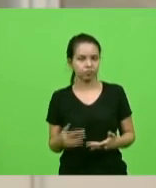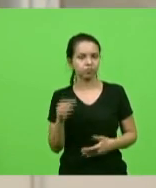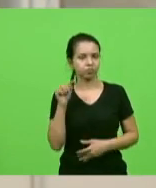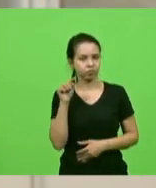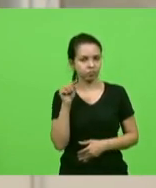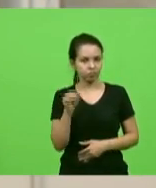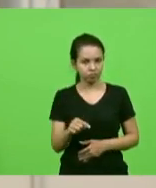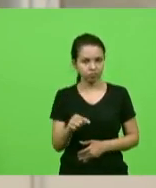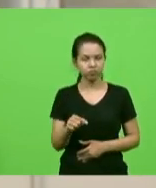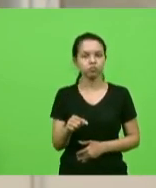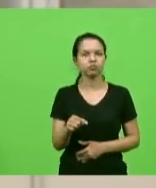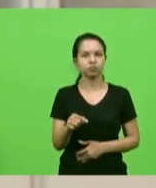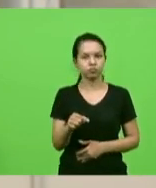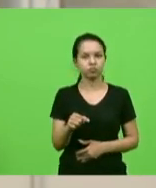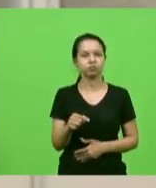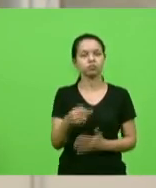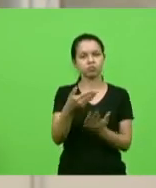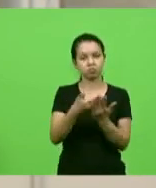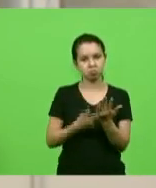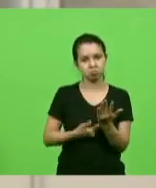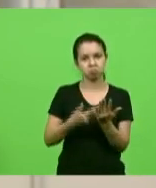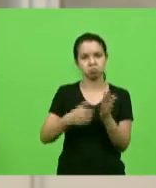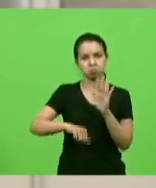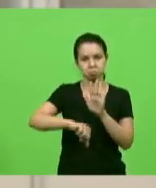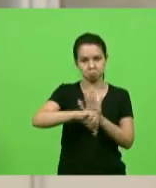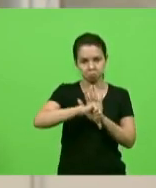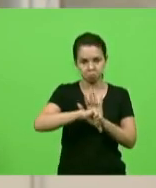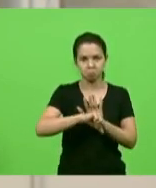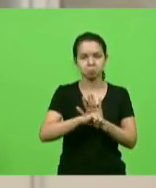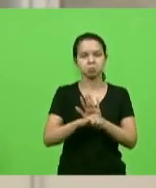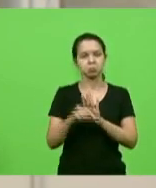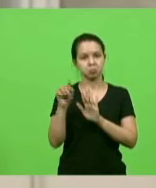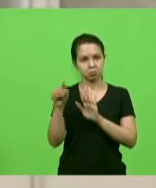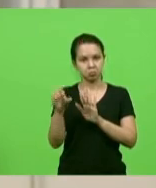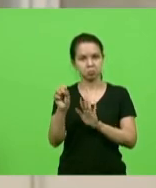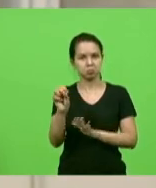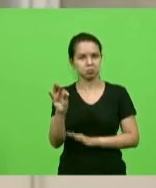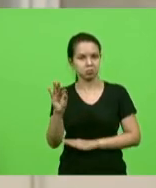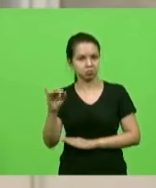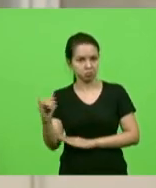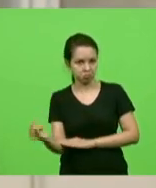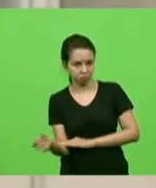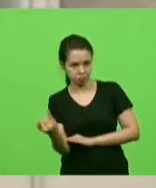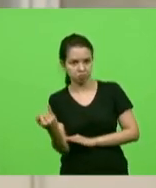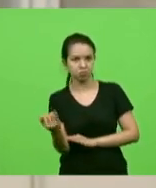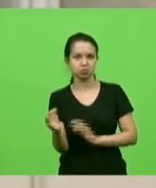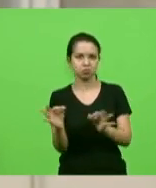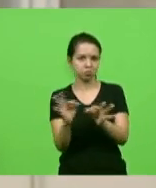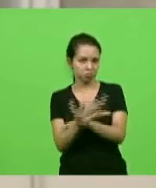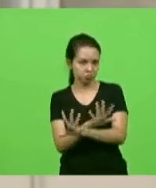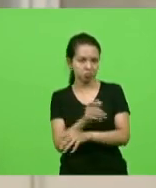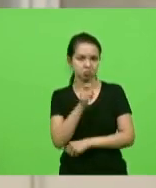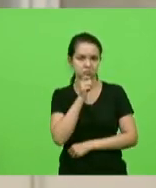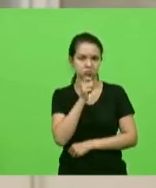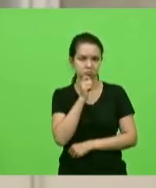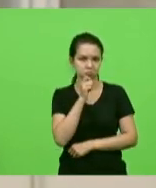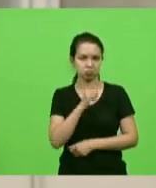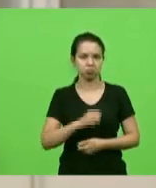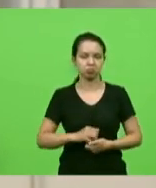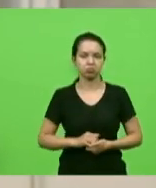e em curso no STJ e ainda não é fim é